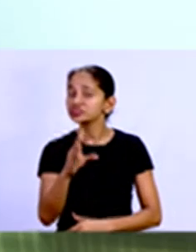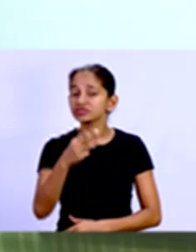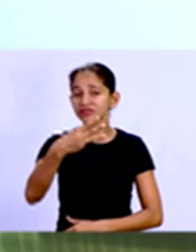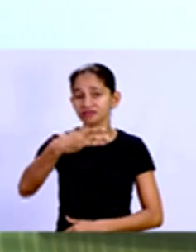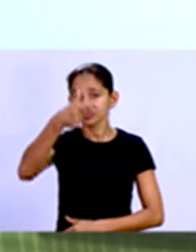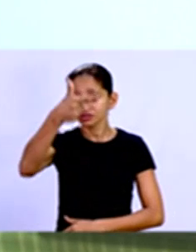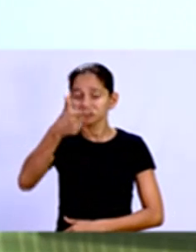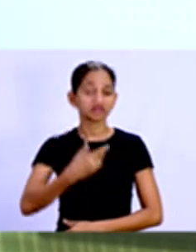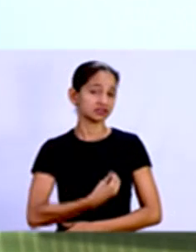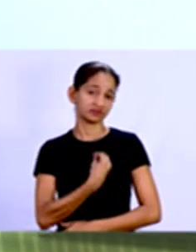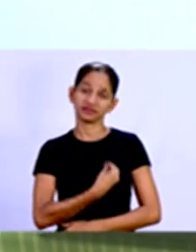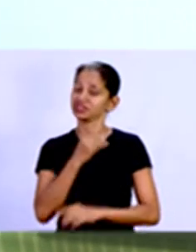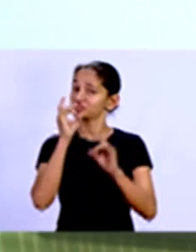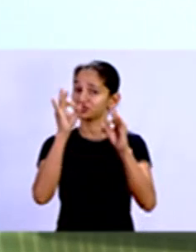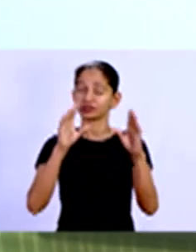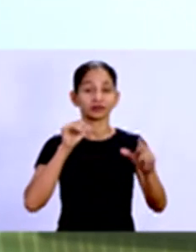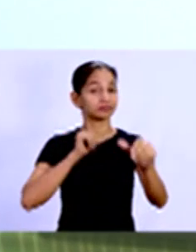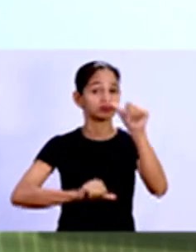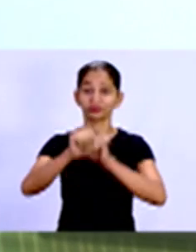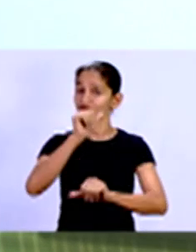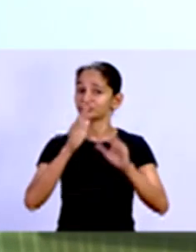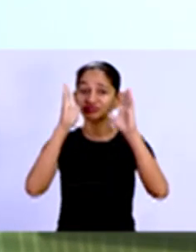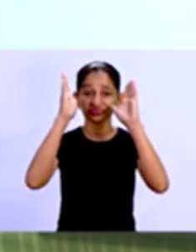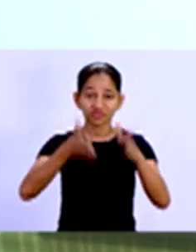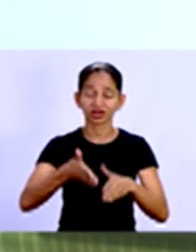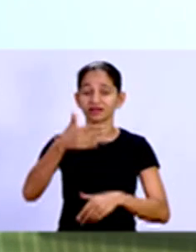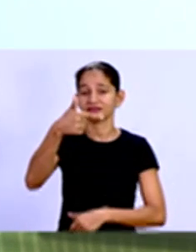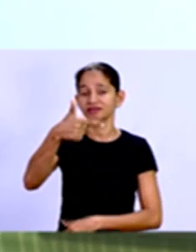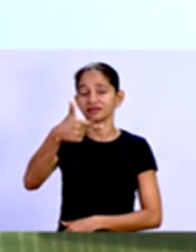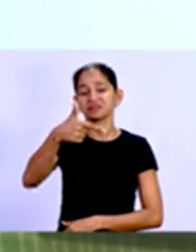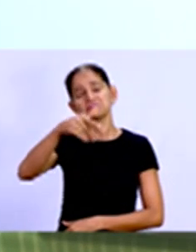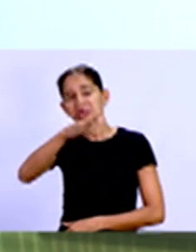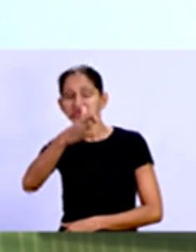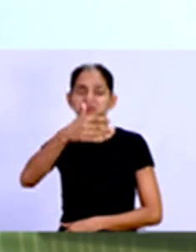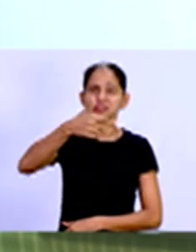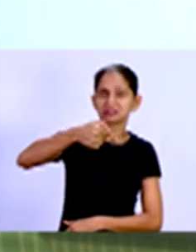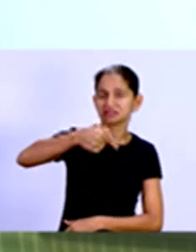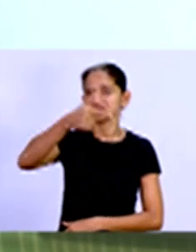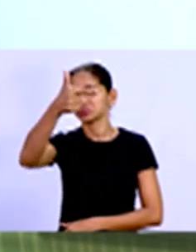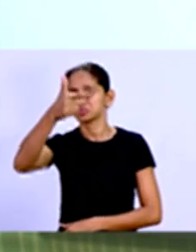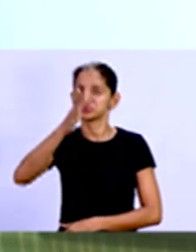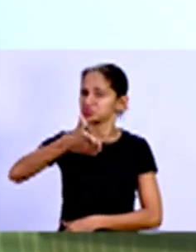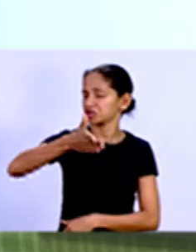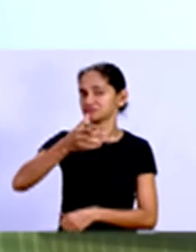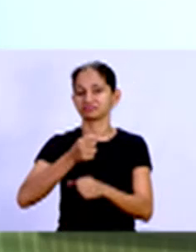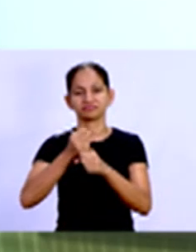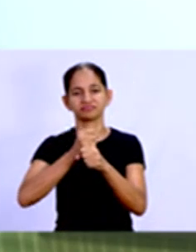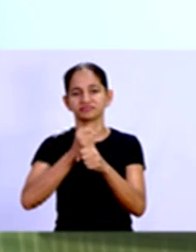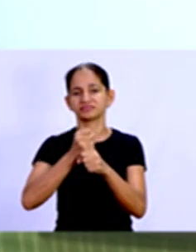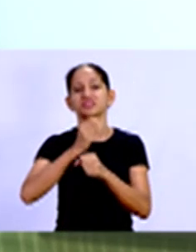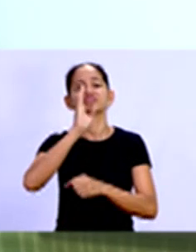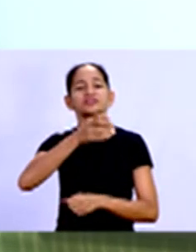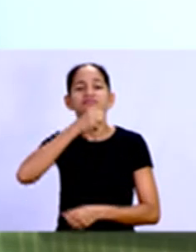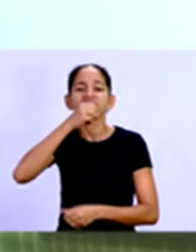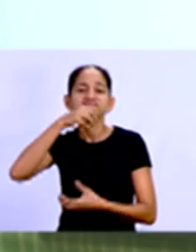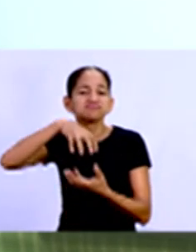idade. Hoje já mudou, hoje é 72 anos de idade. Então a população brasileira ela